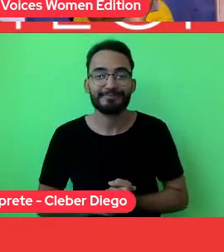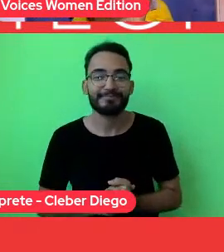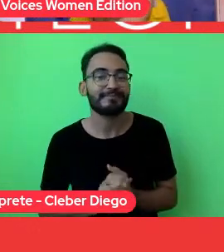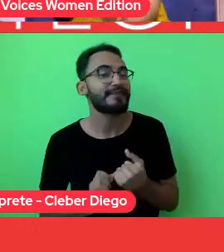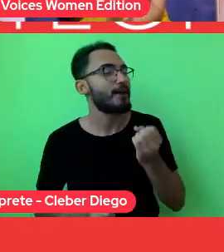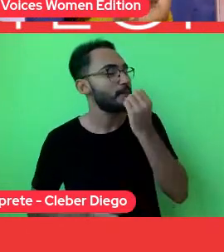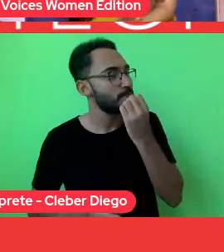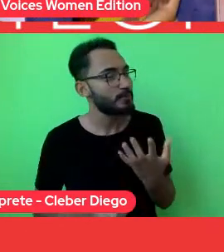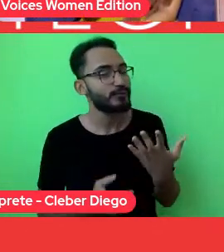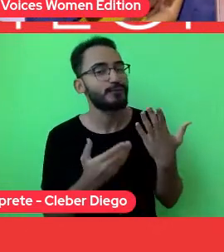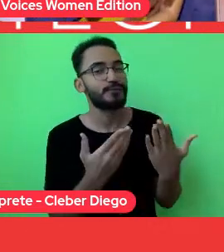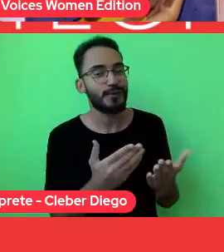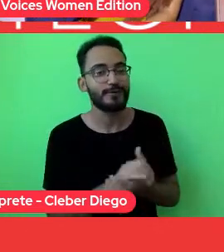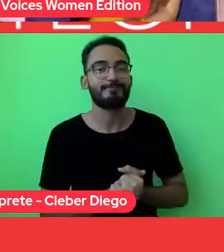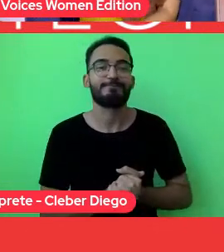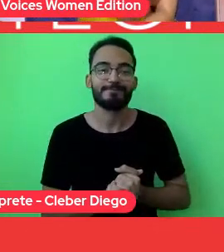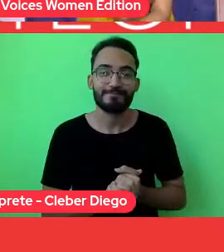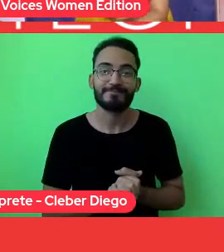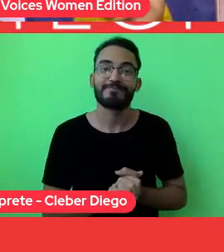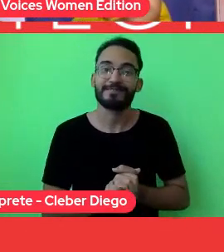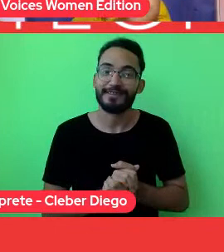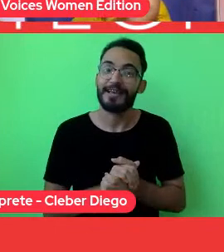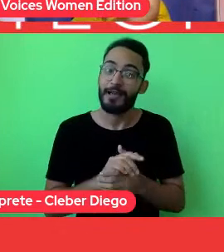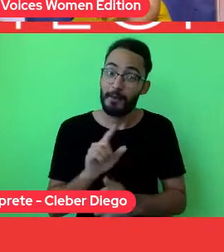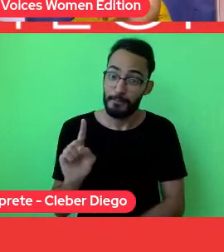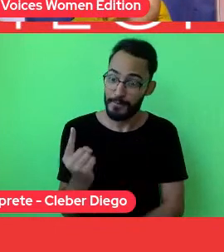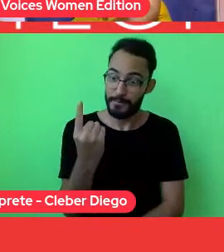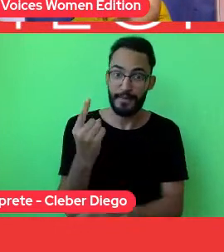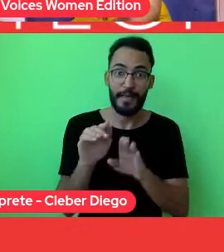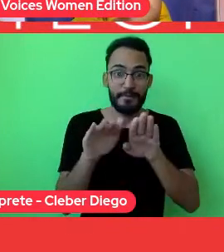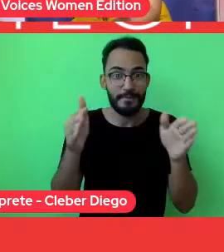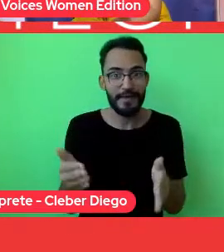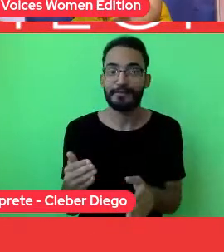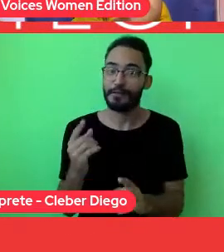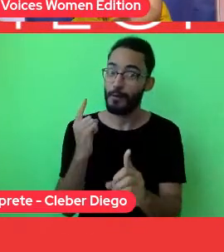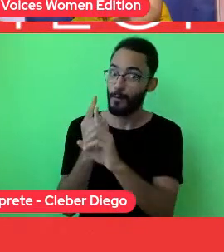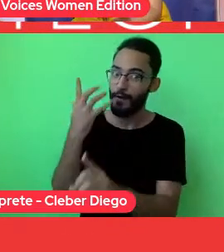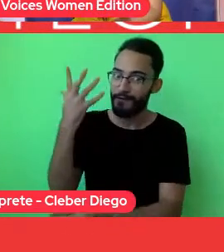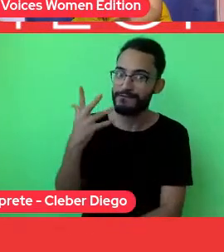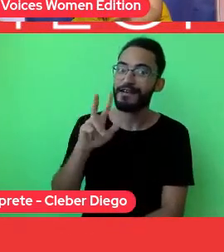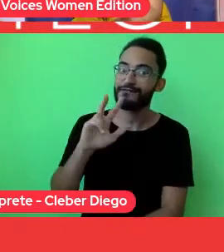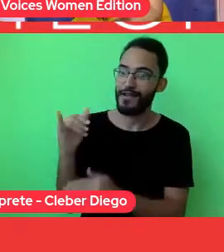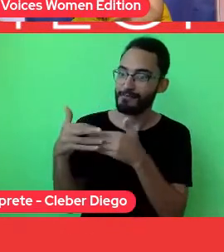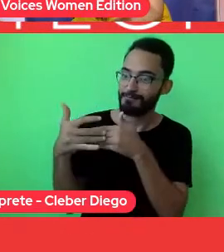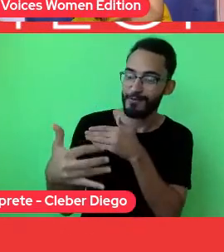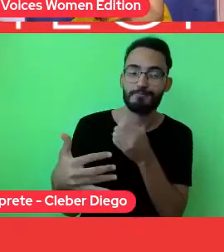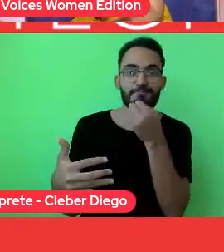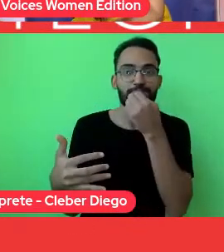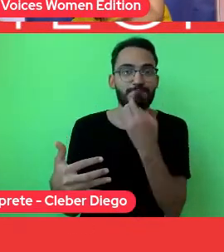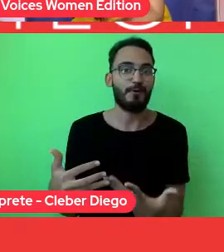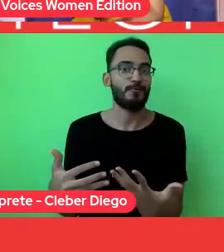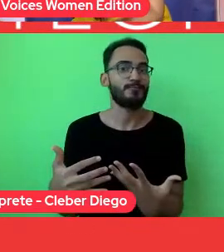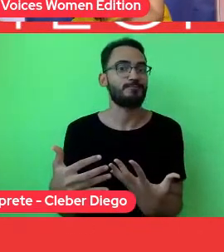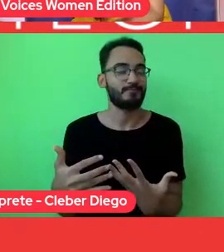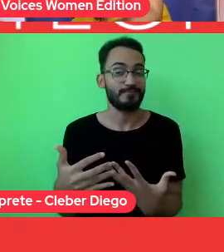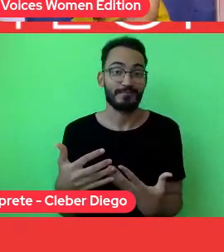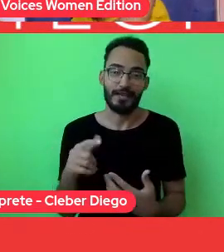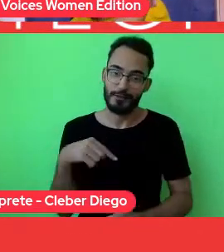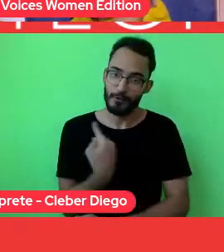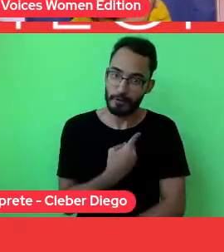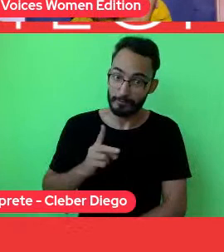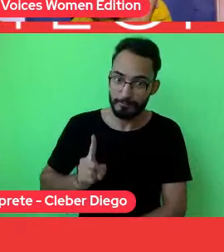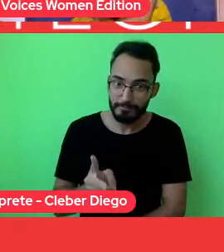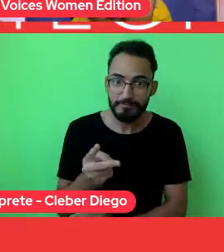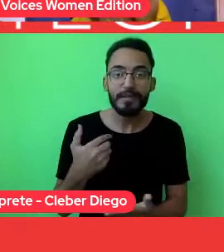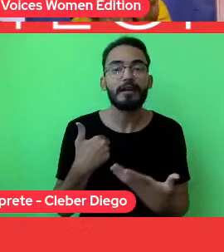bom. Bom, esse é só a primeira mesa, hein, pessoal? Vocês estão vendo aí que o evento vai ser realmente bem recheado. Para a gente seguir aqui, a gente